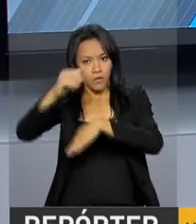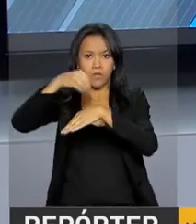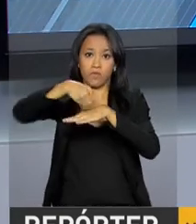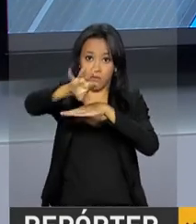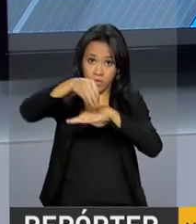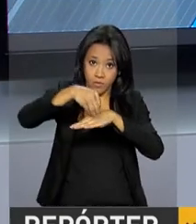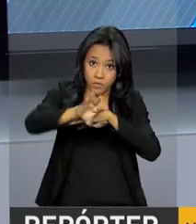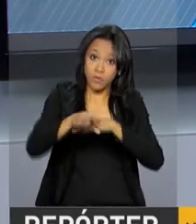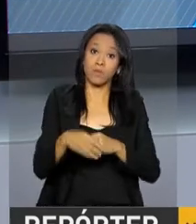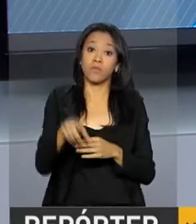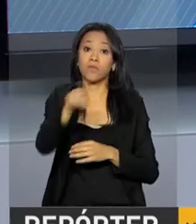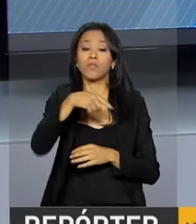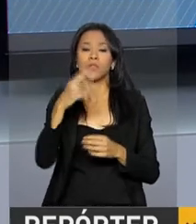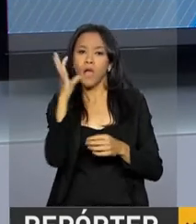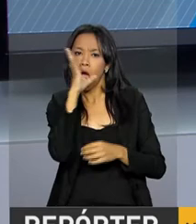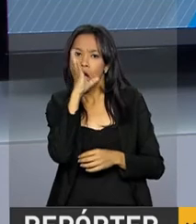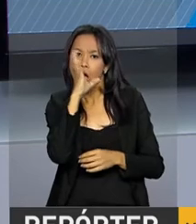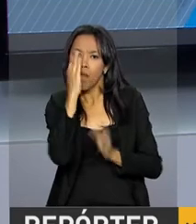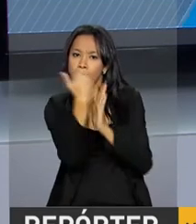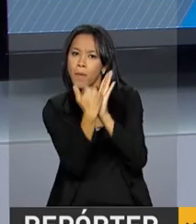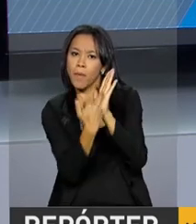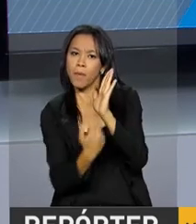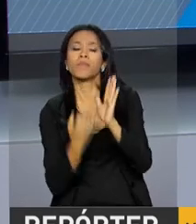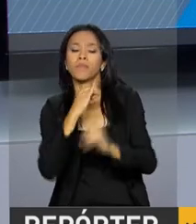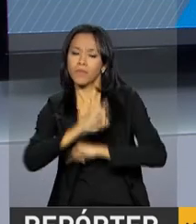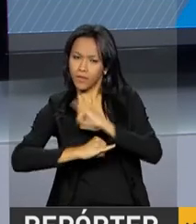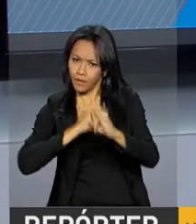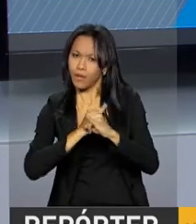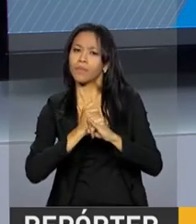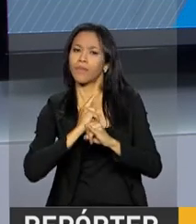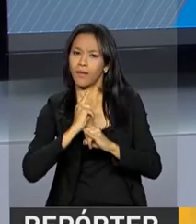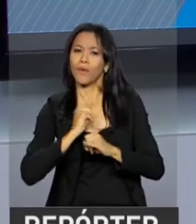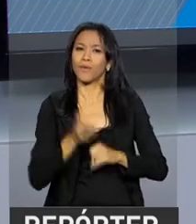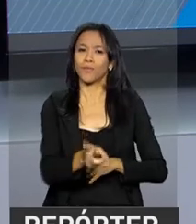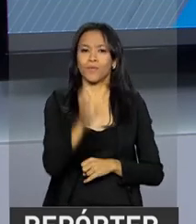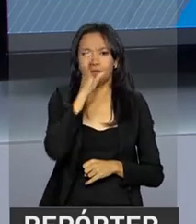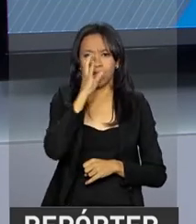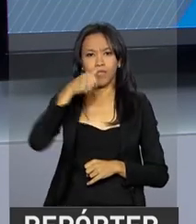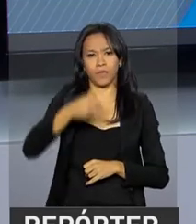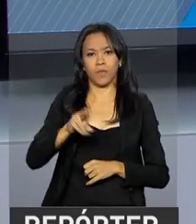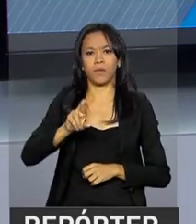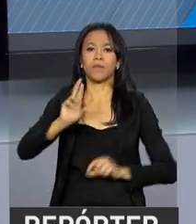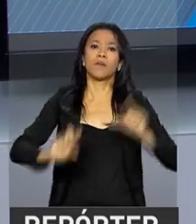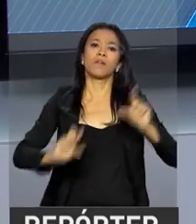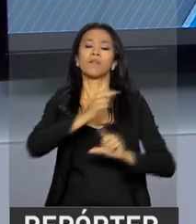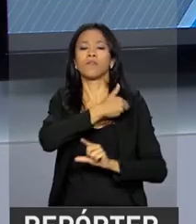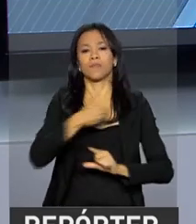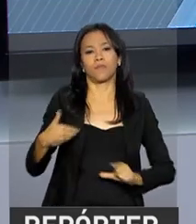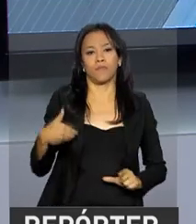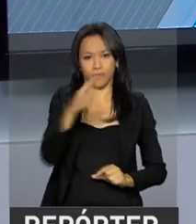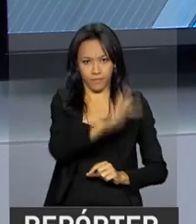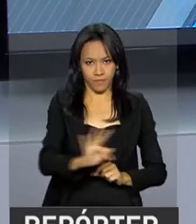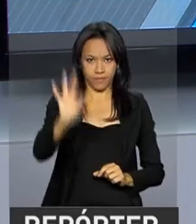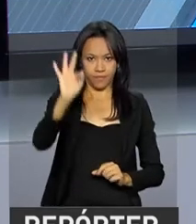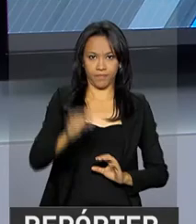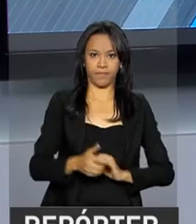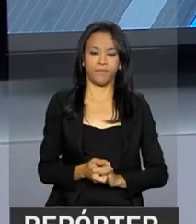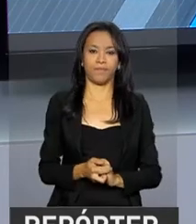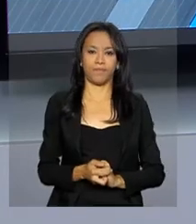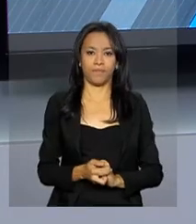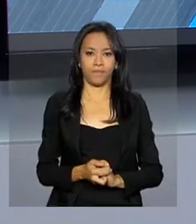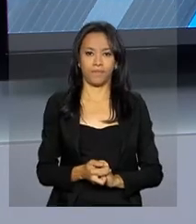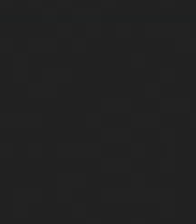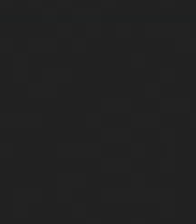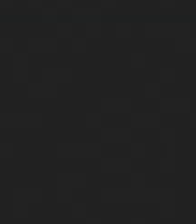informações acompanhe nossa programação também na internet continue com a gente na nbr a tv do governo federal